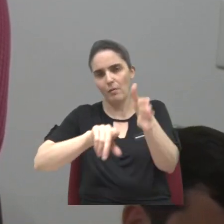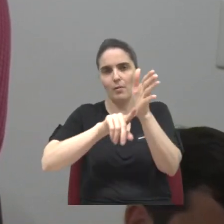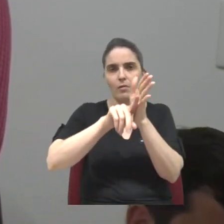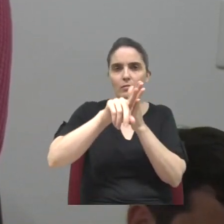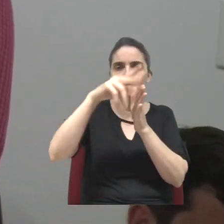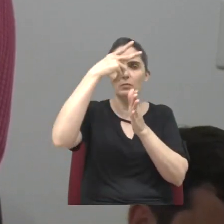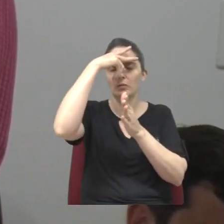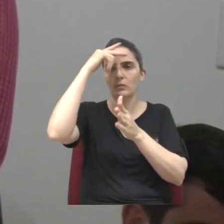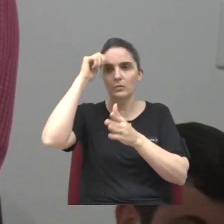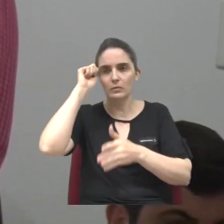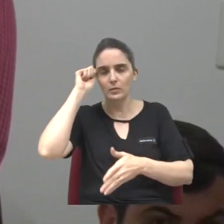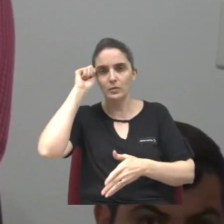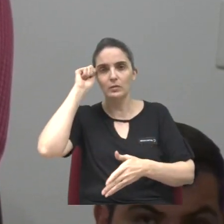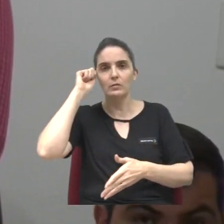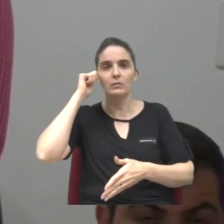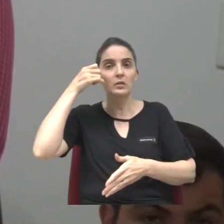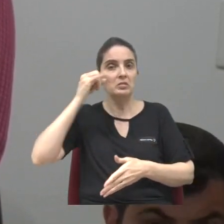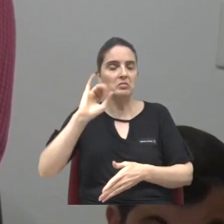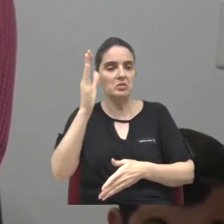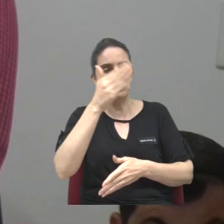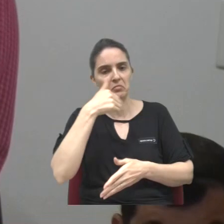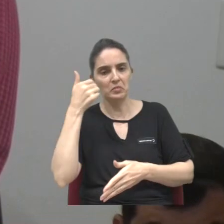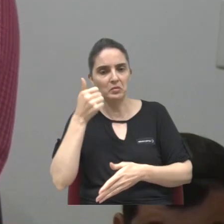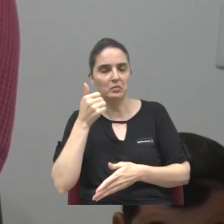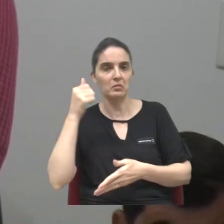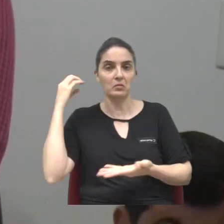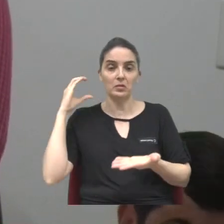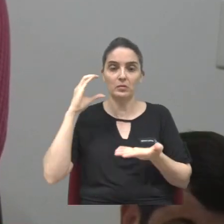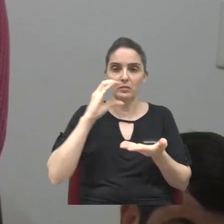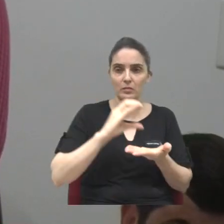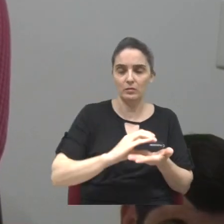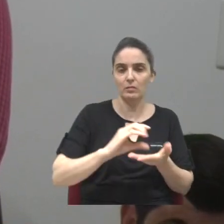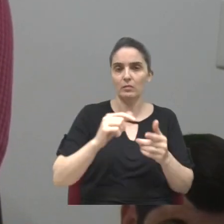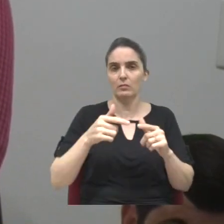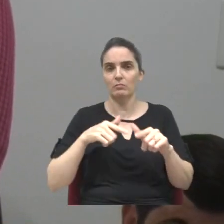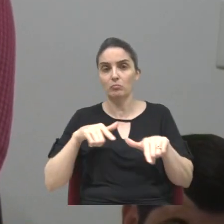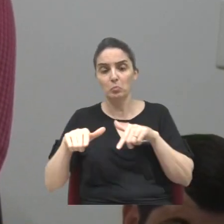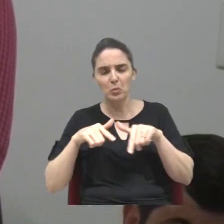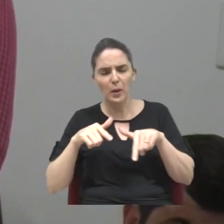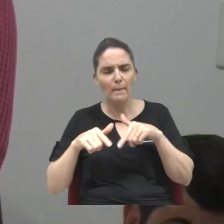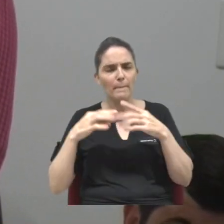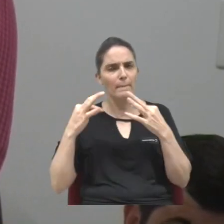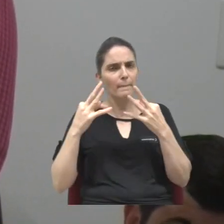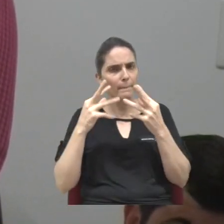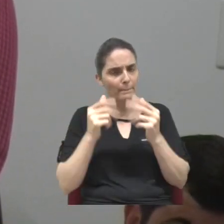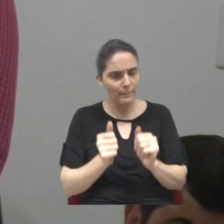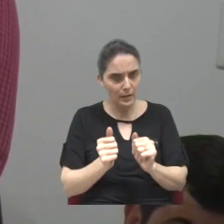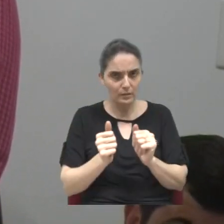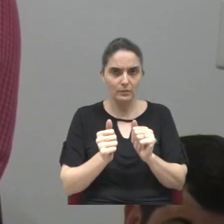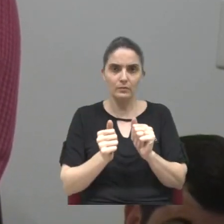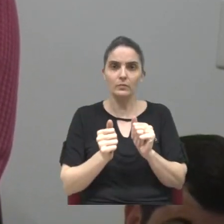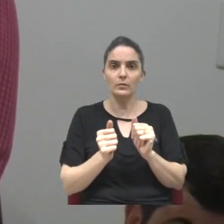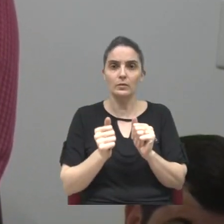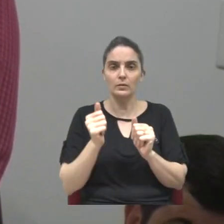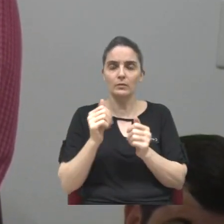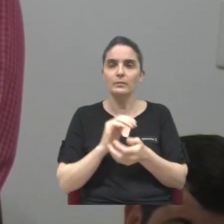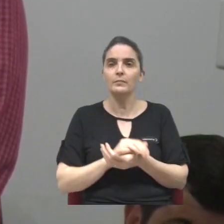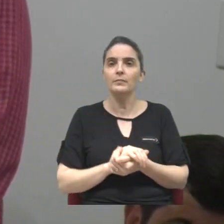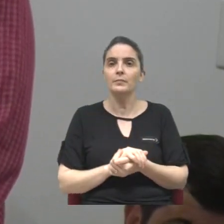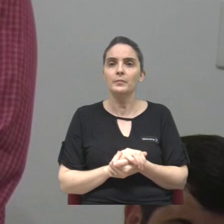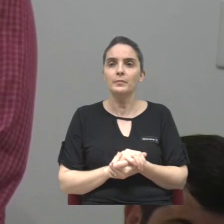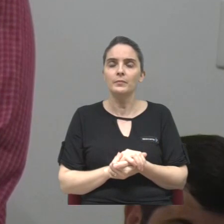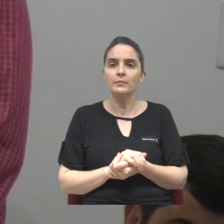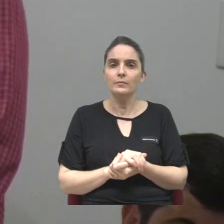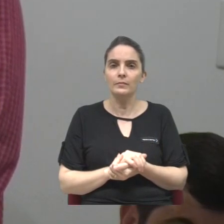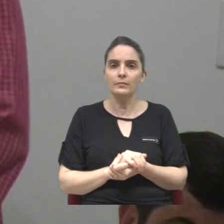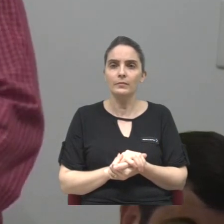sobre melhoria, sobre investimento, sobre o trabalho e o serviço prestado das ambulâncias aqui na nossa cidade. Eu acho que